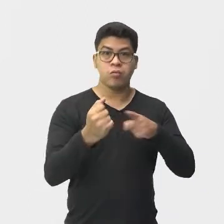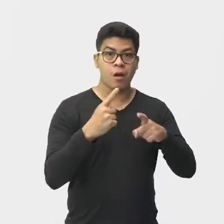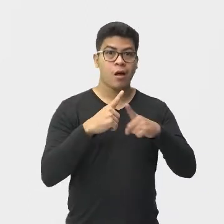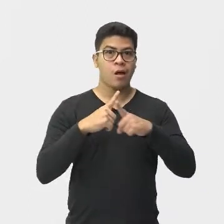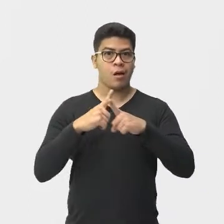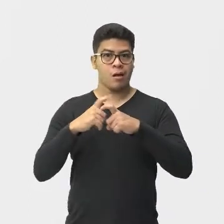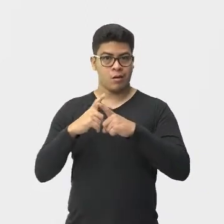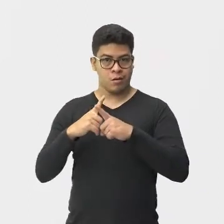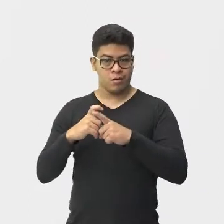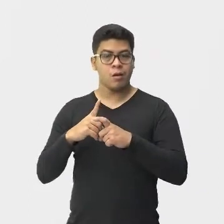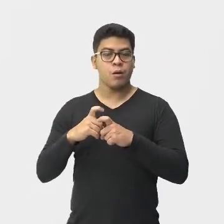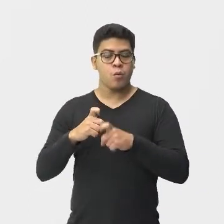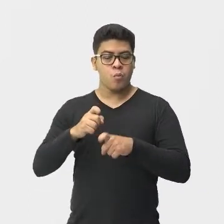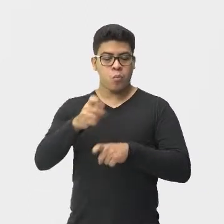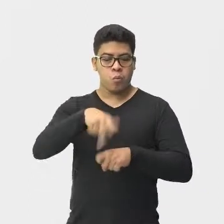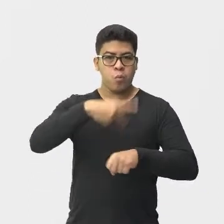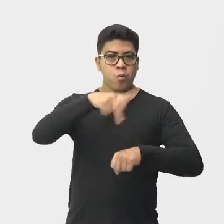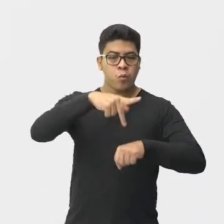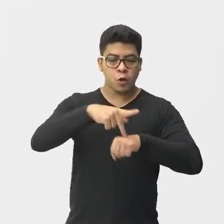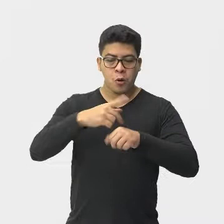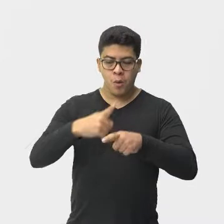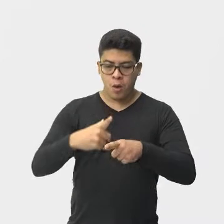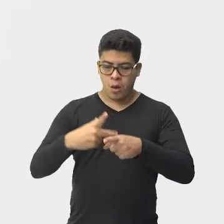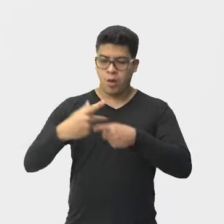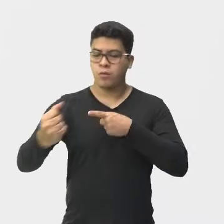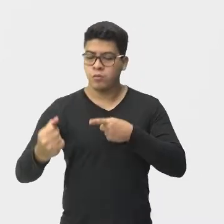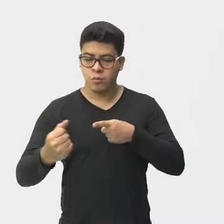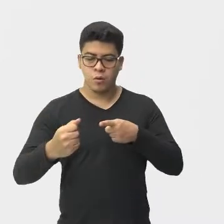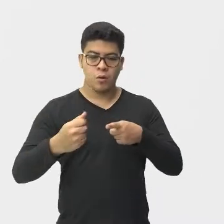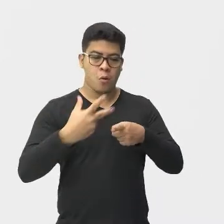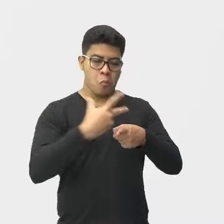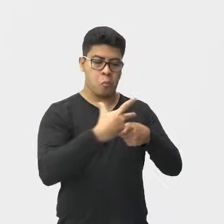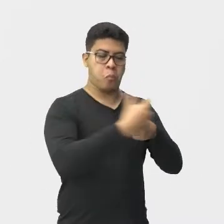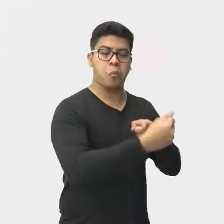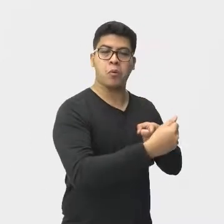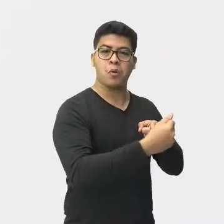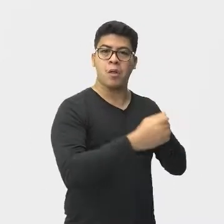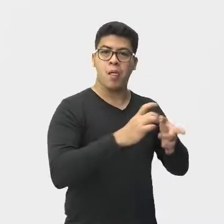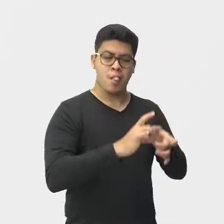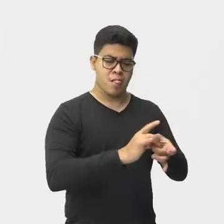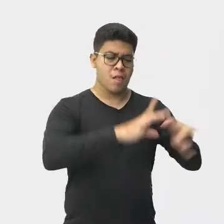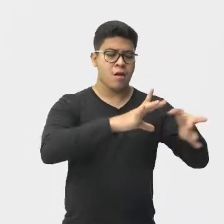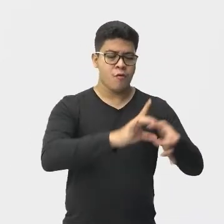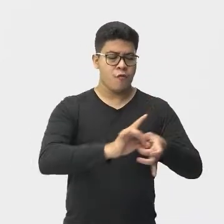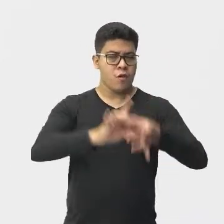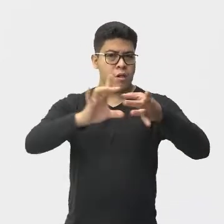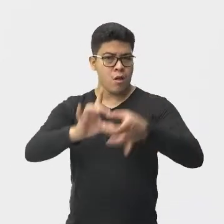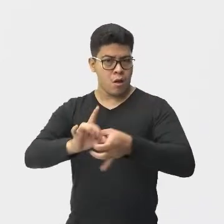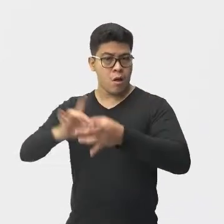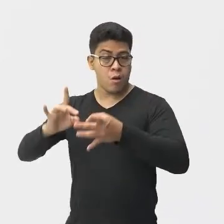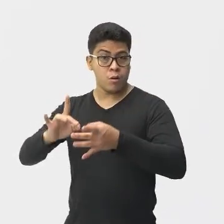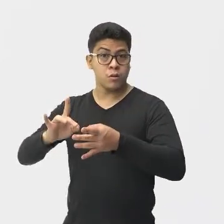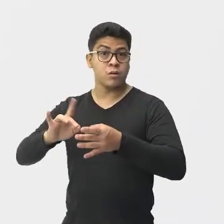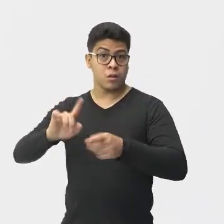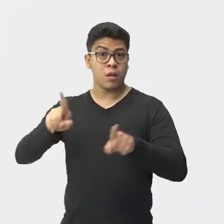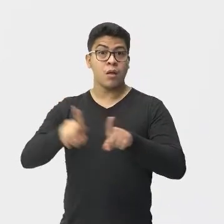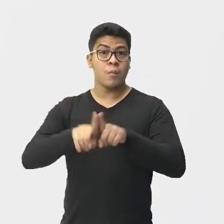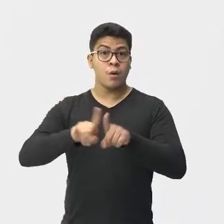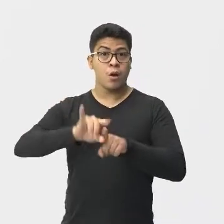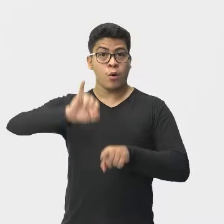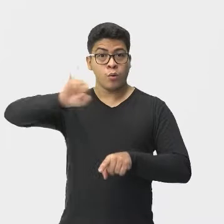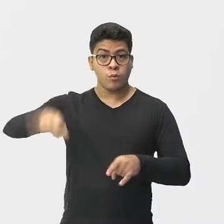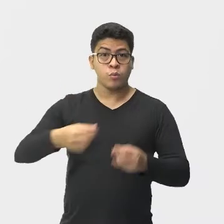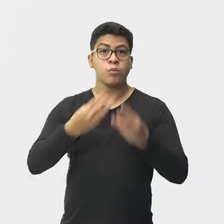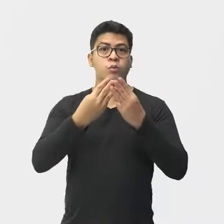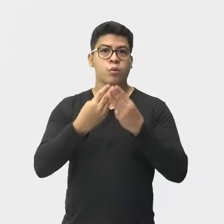os países ocupados por eles. É nesse momento aqui, gente, que eles vão libertando também os judeus que estão presos dentro